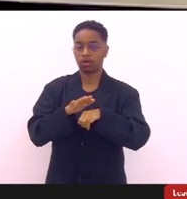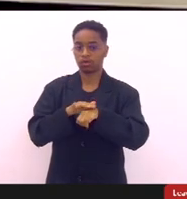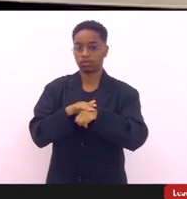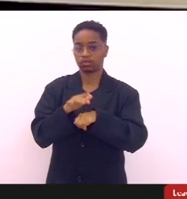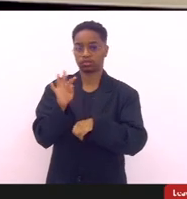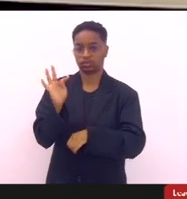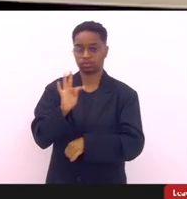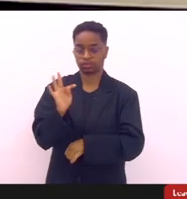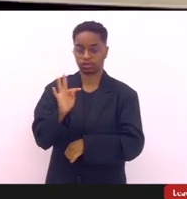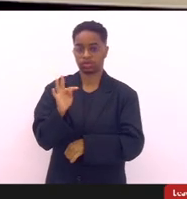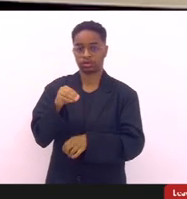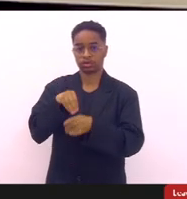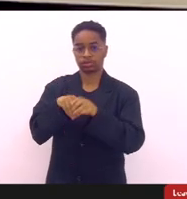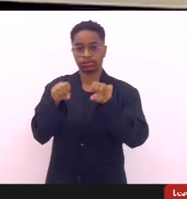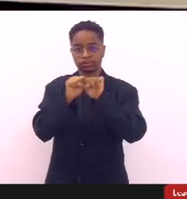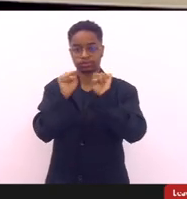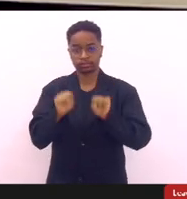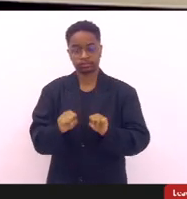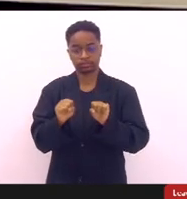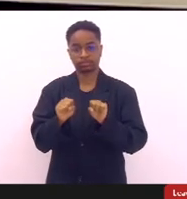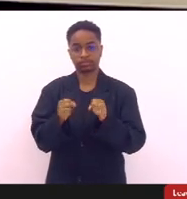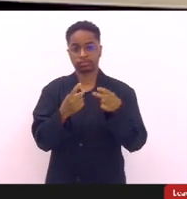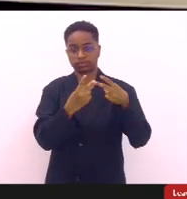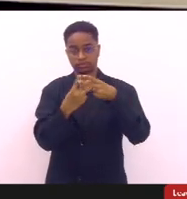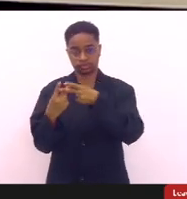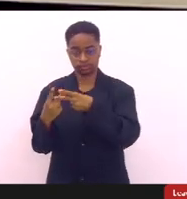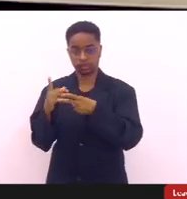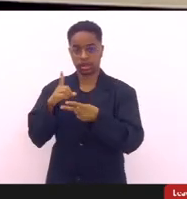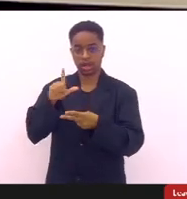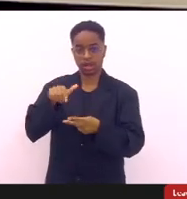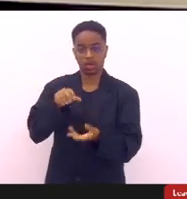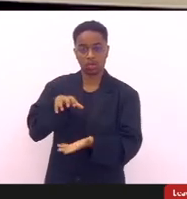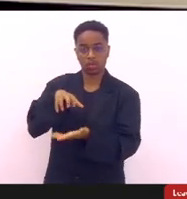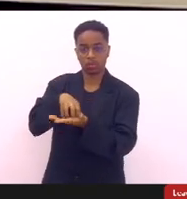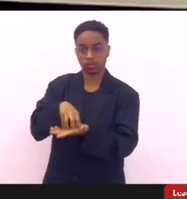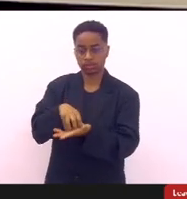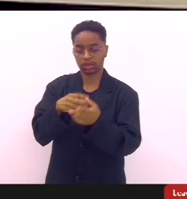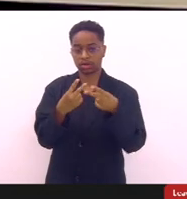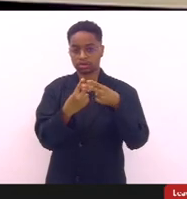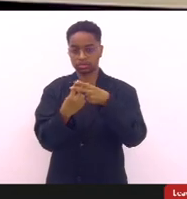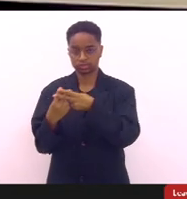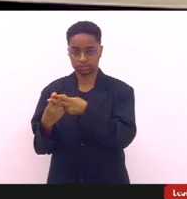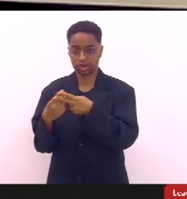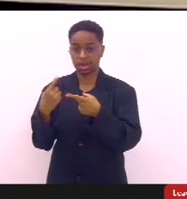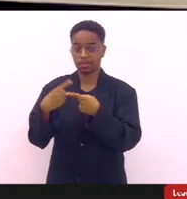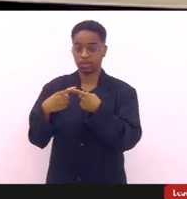prisional, como uma unidade prisional, né?